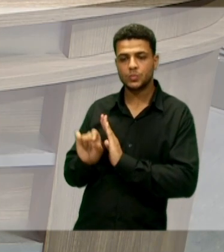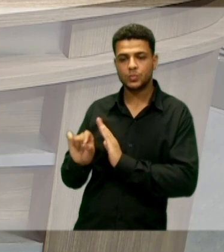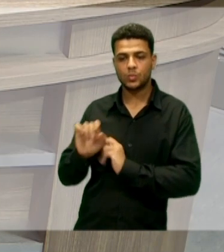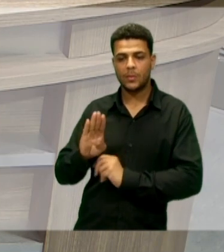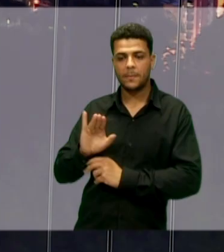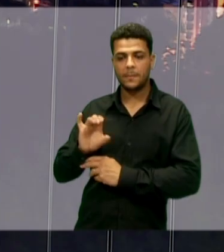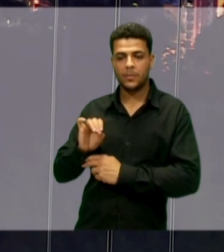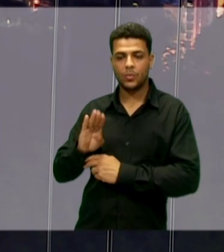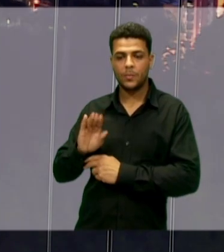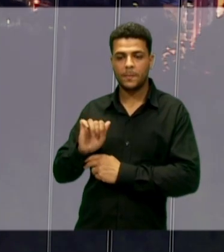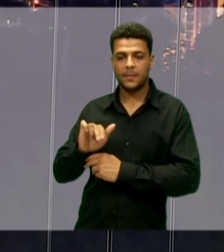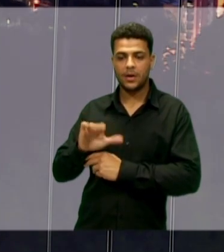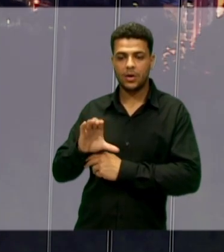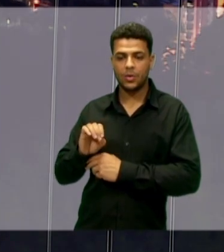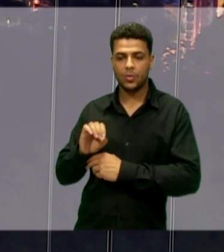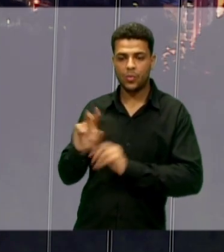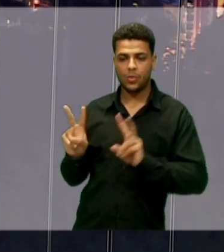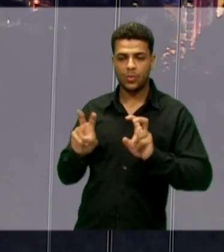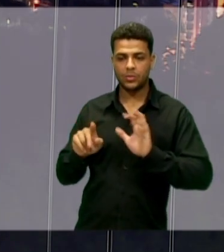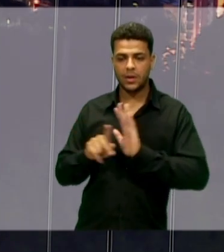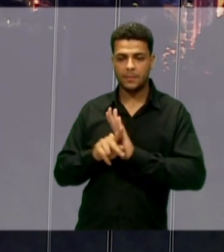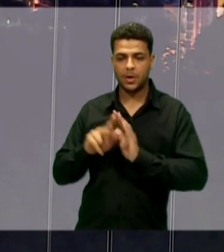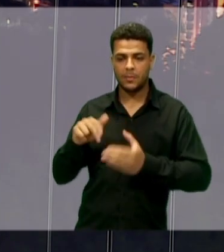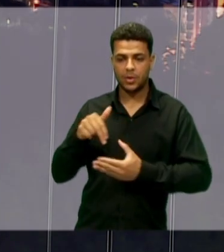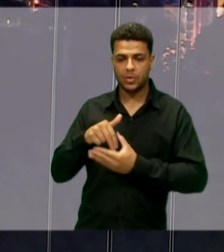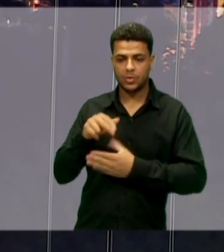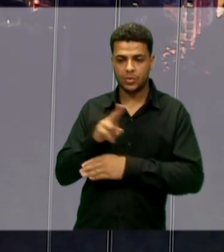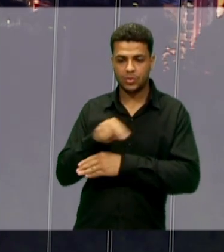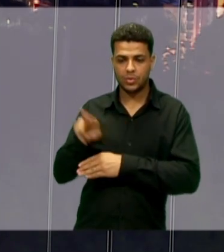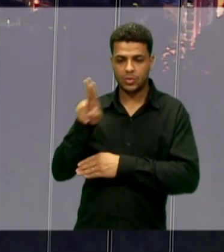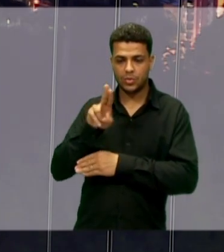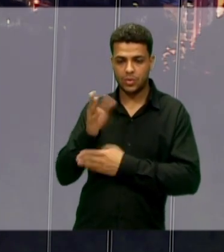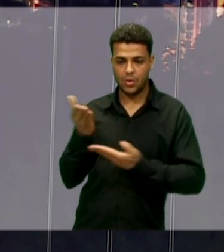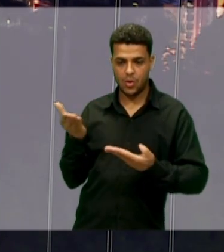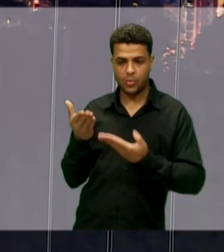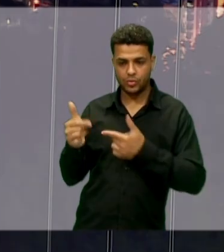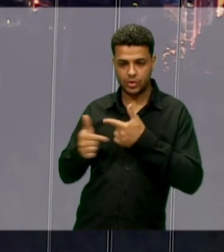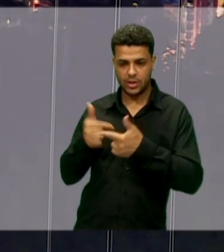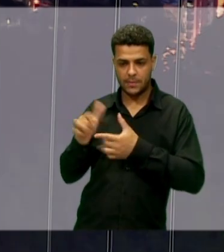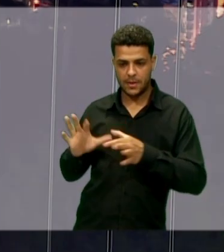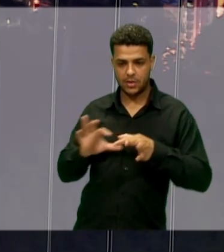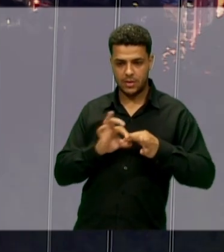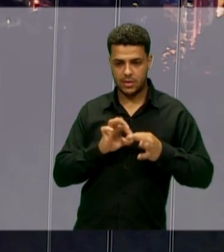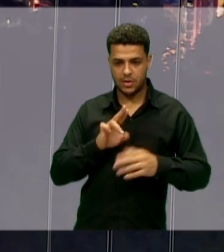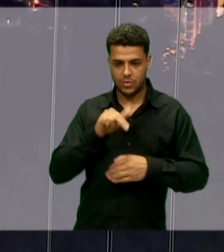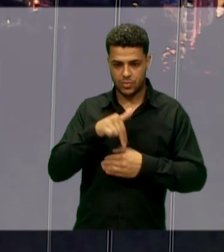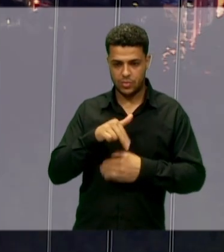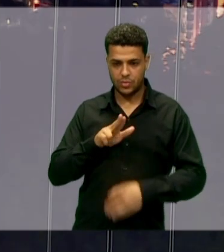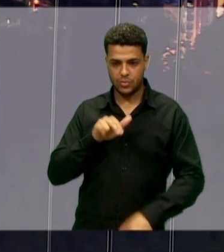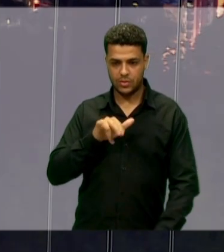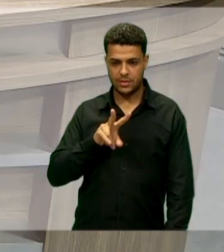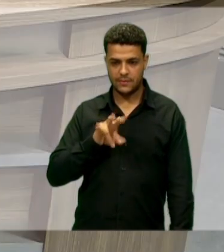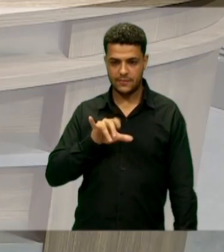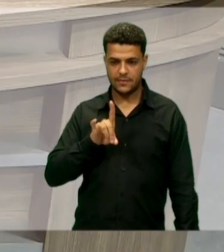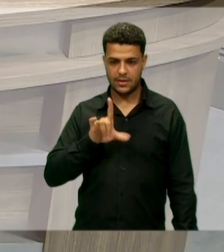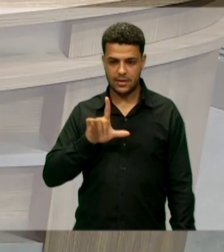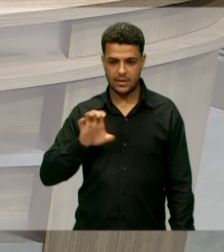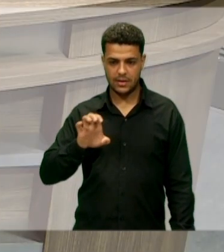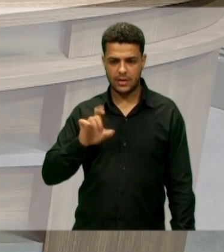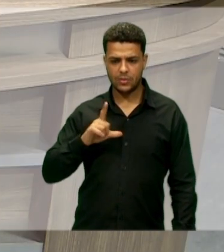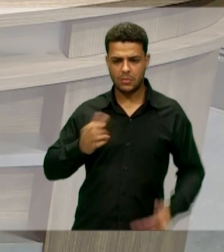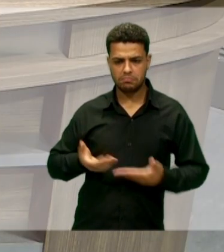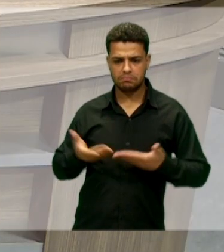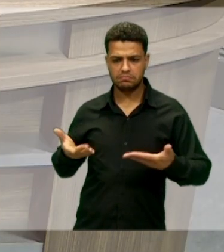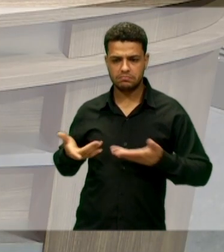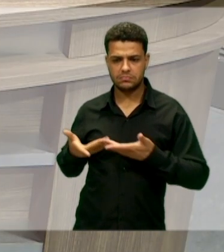hoje, falando em termos da universidade do qual o senhor é ligado, que é a Univale, qual foi o incentivo que